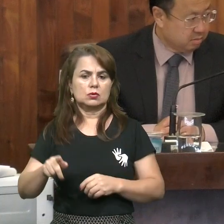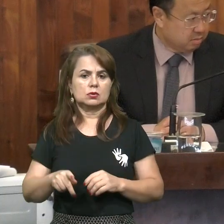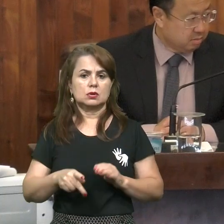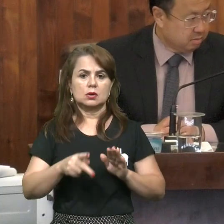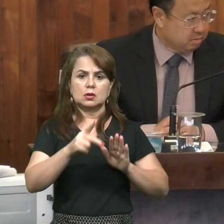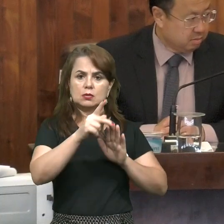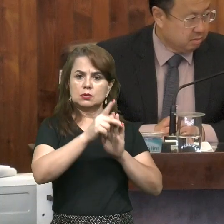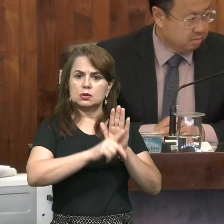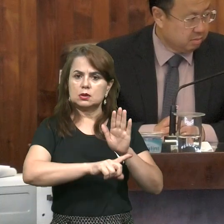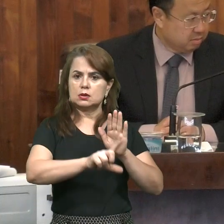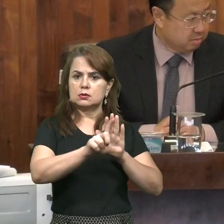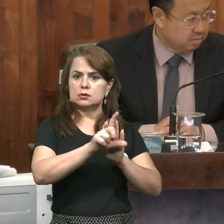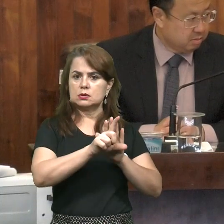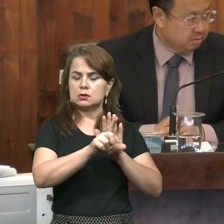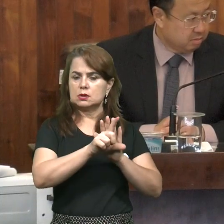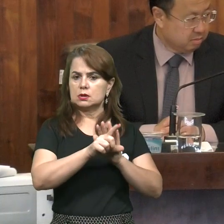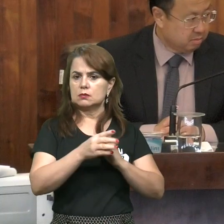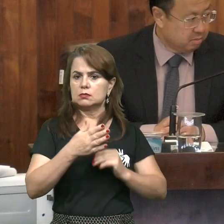minha autoria de